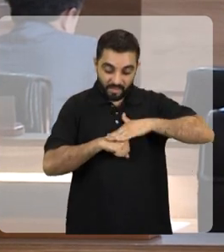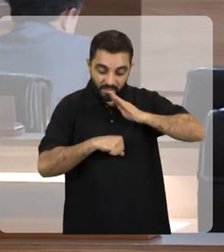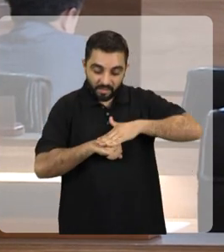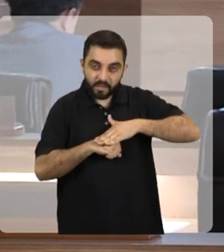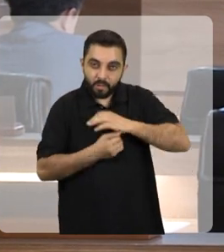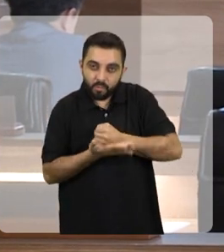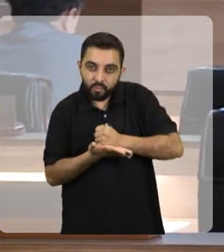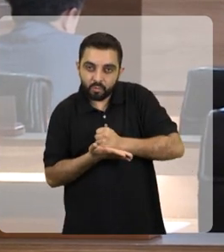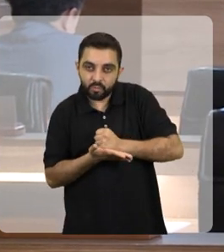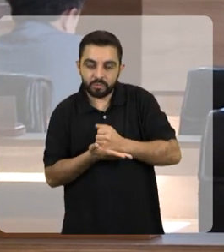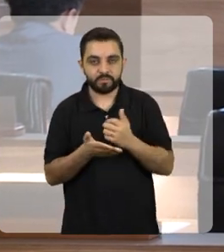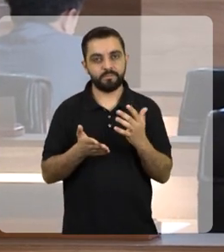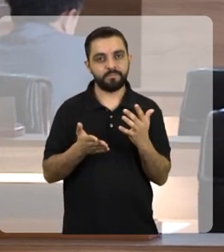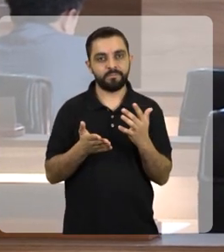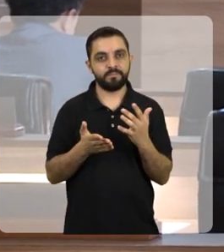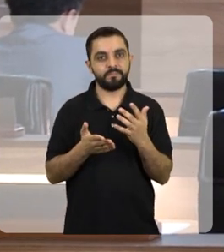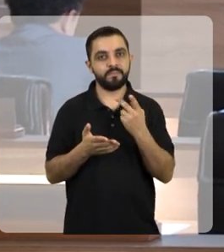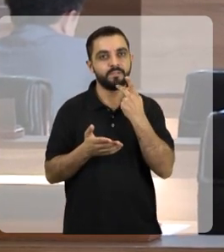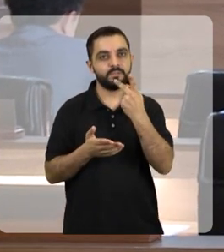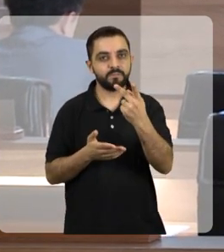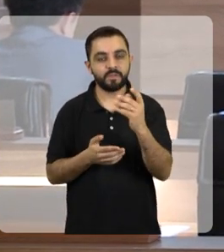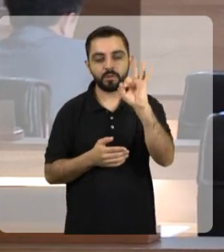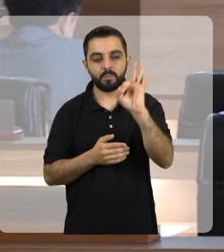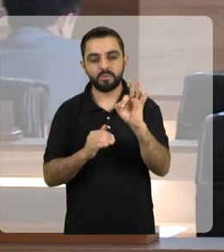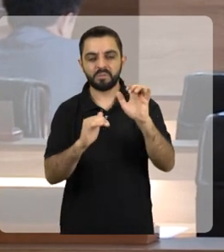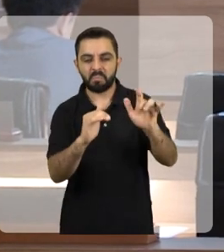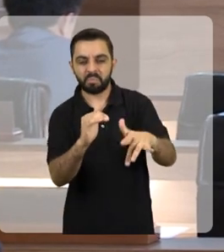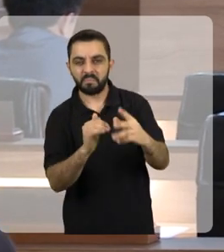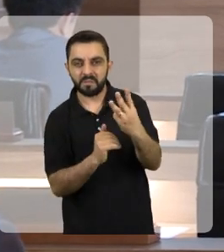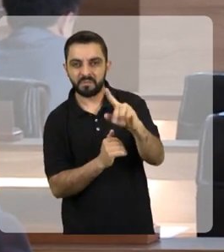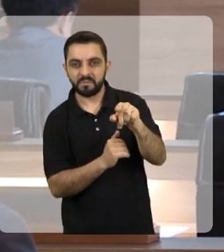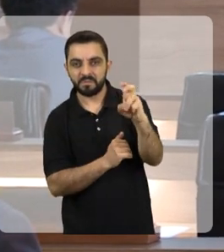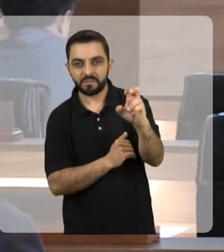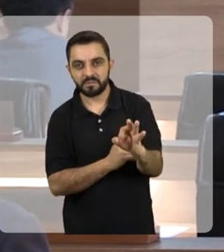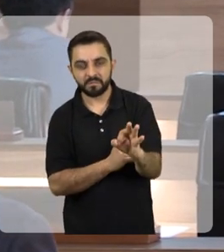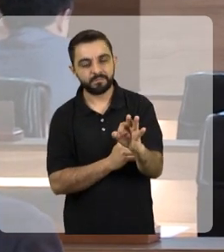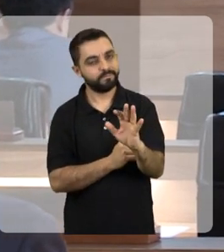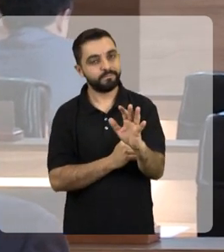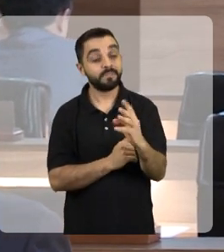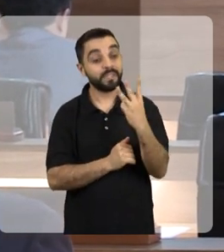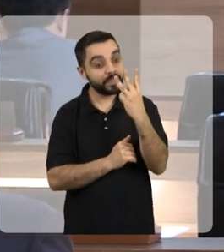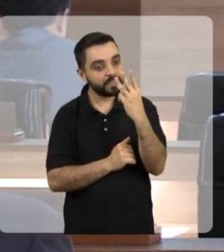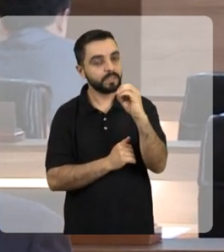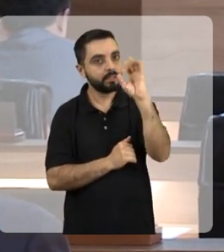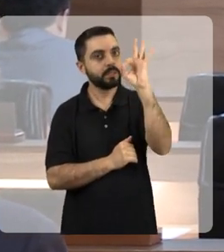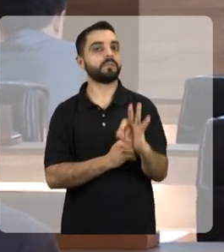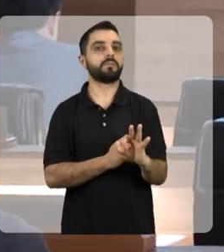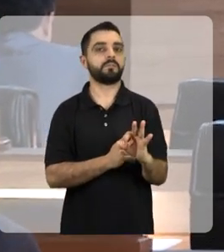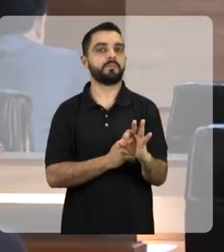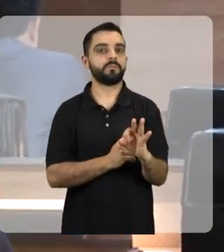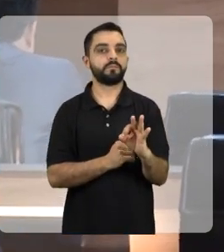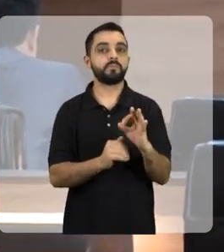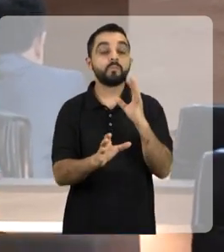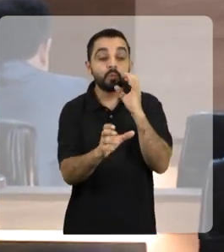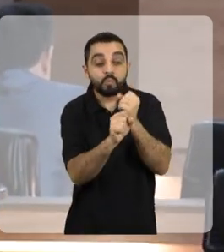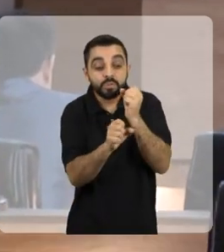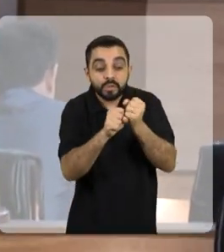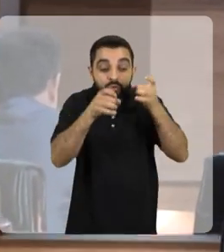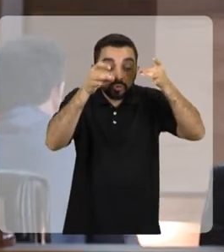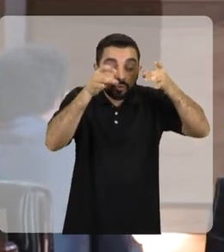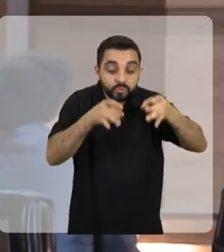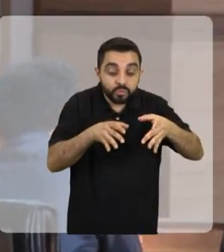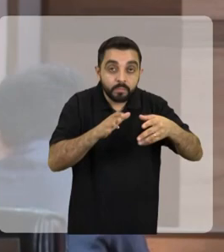de modo que os cortes seriam percentualmente insignificantes. Os valores que sobram efetivamente